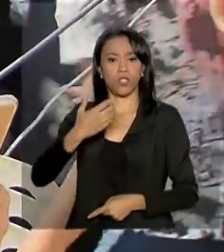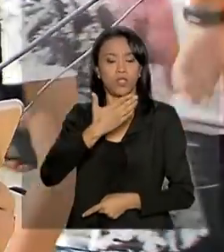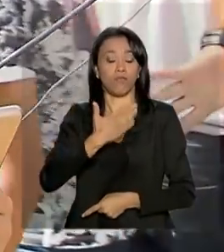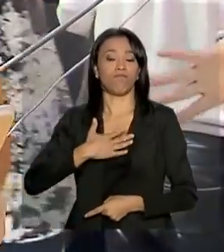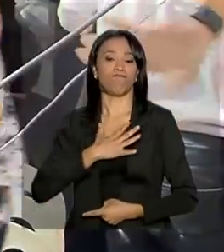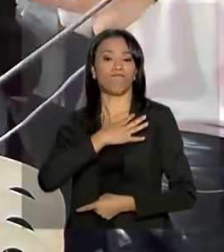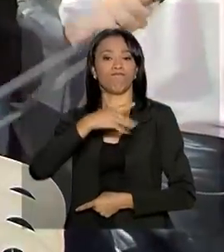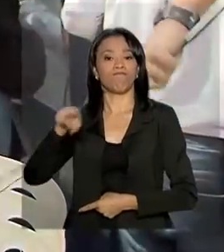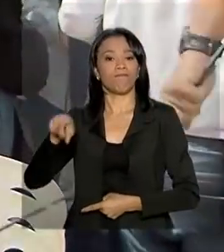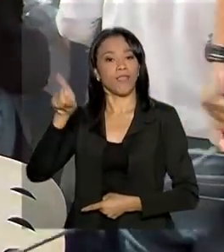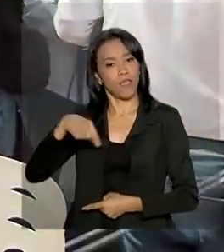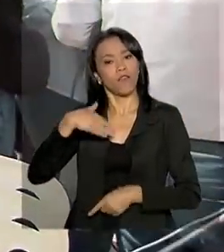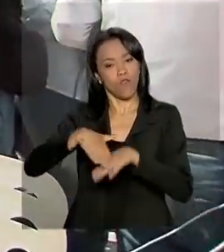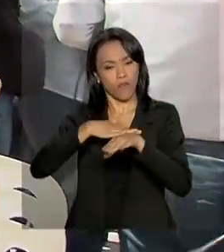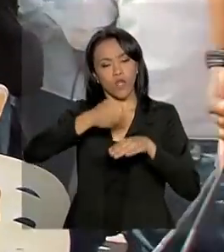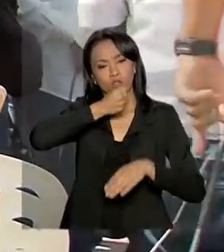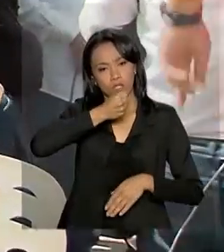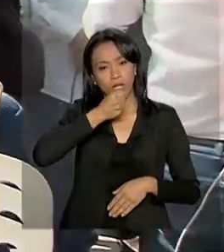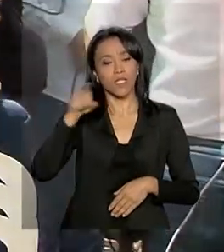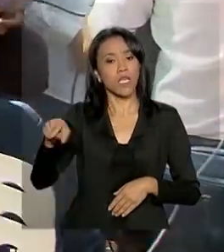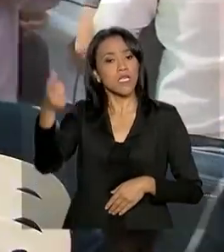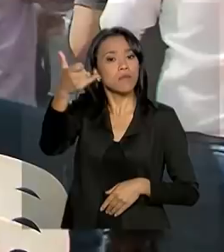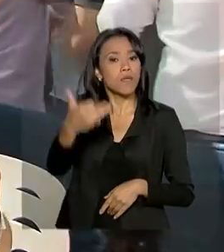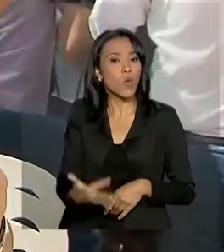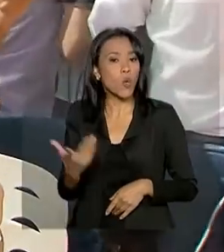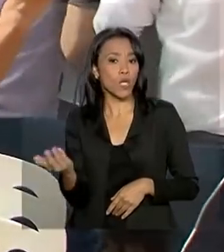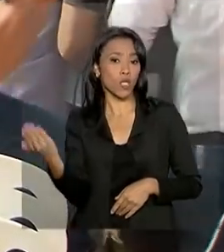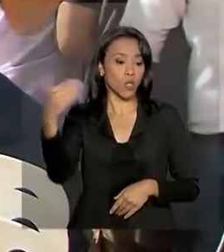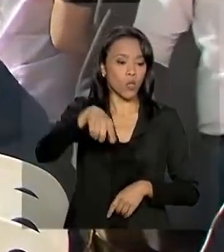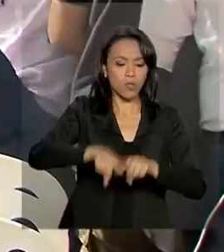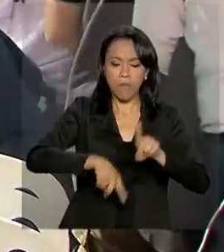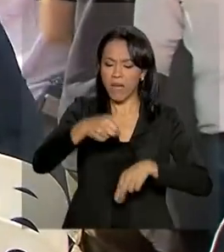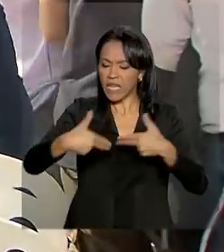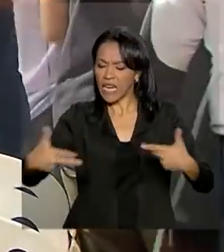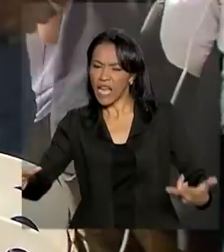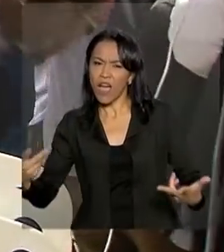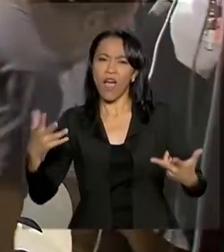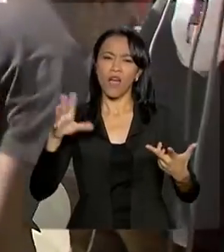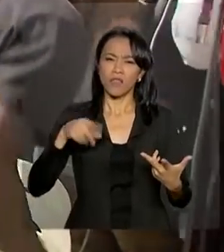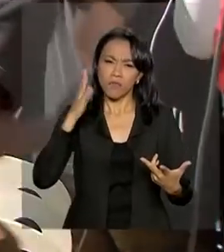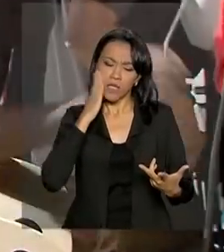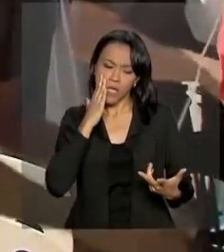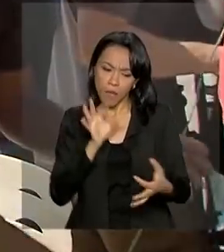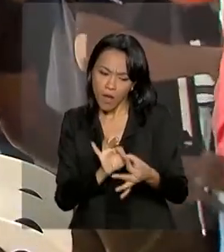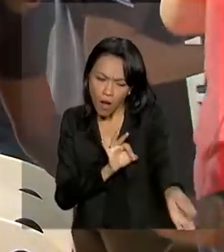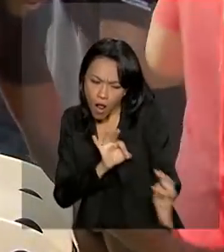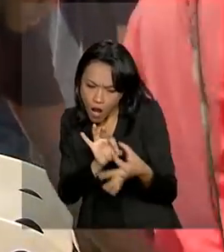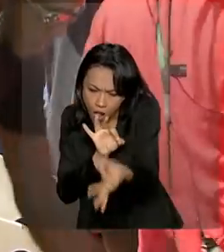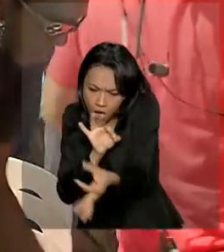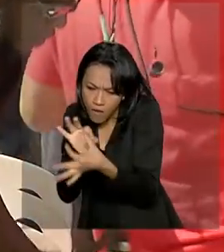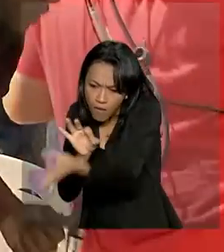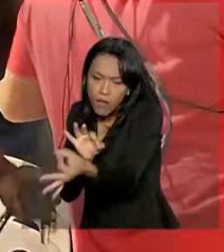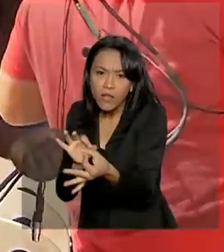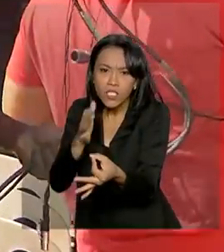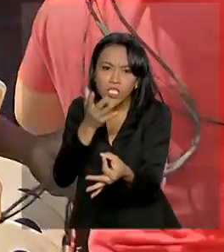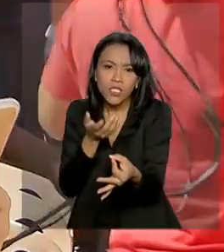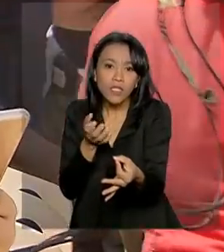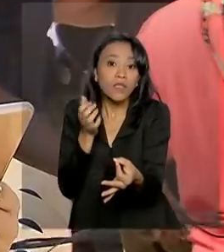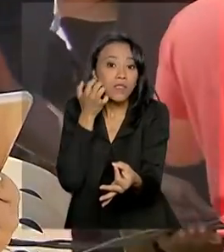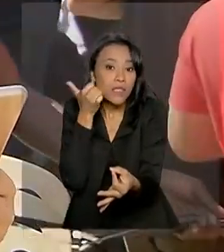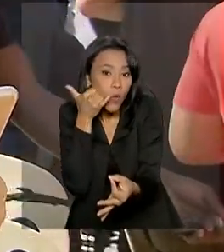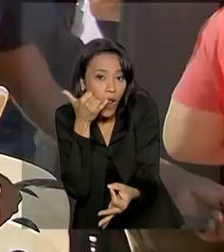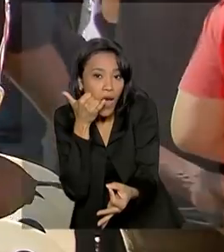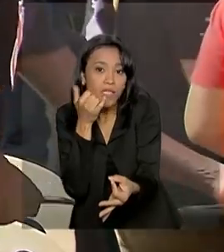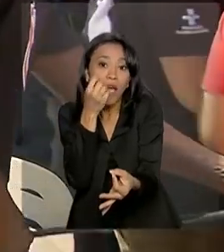Vak, também falou com os jornalistas. Disse que eles trouxeram equipamentos, radares, capazes de captar sinais de celulares a